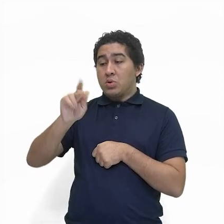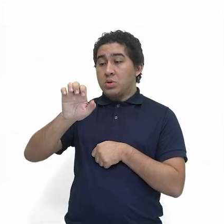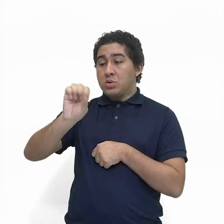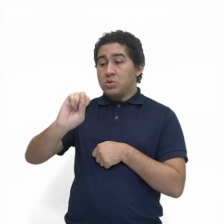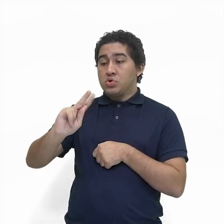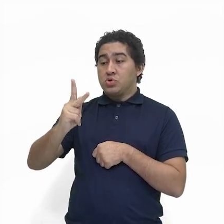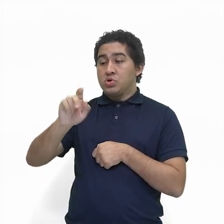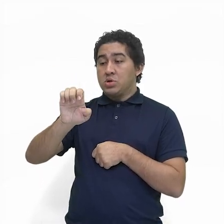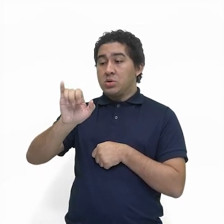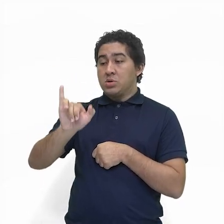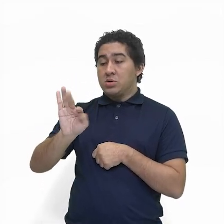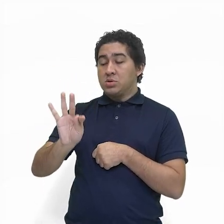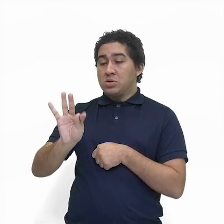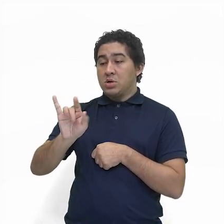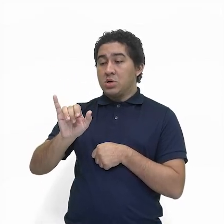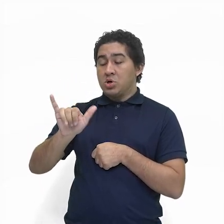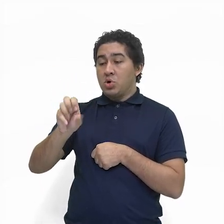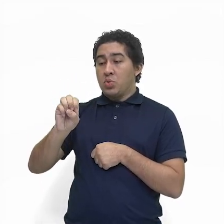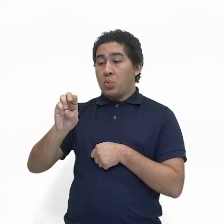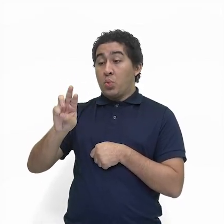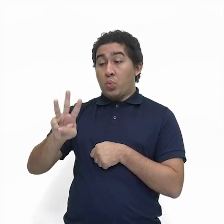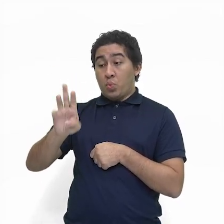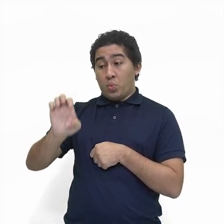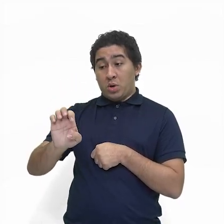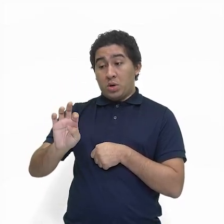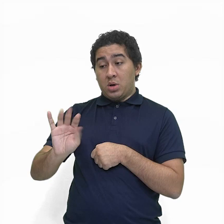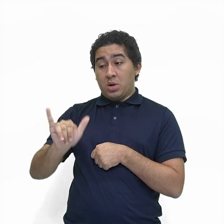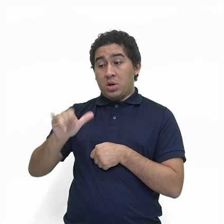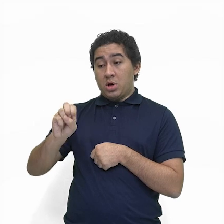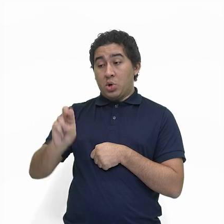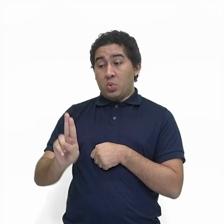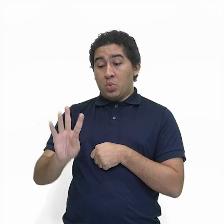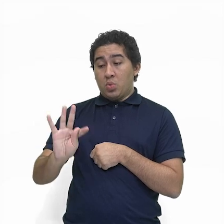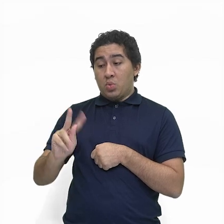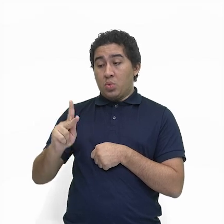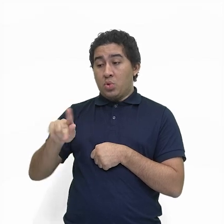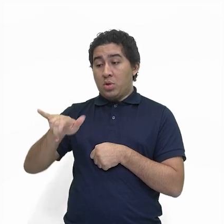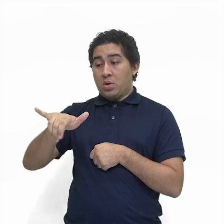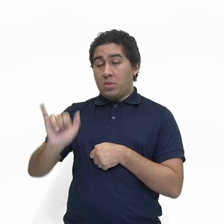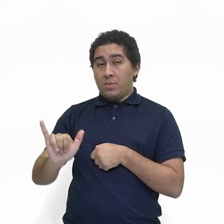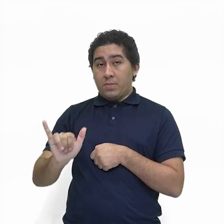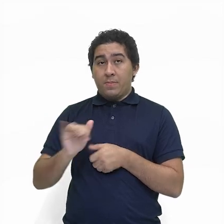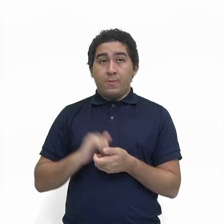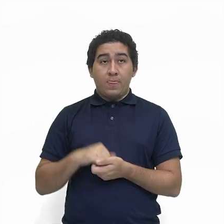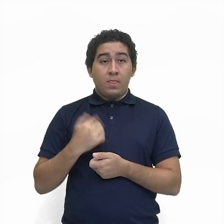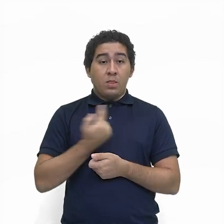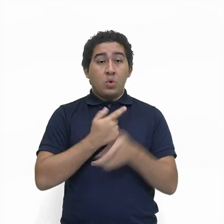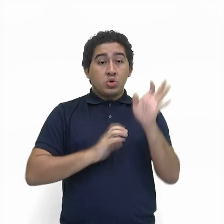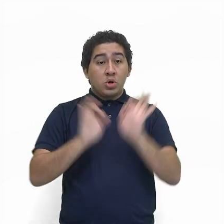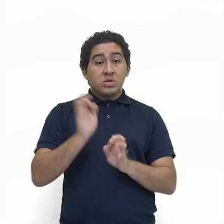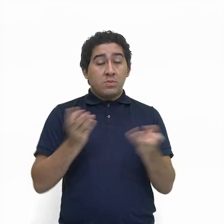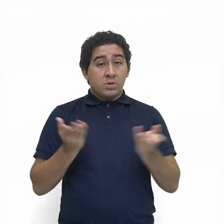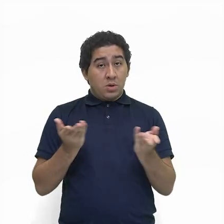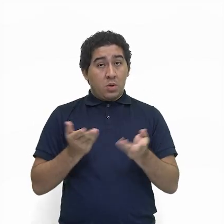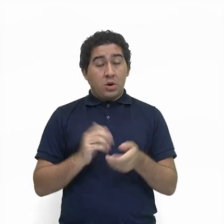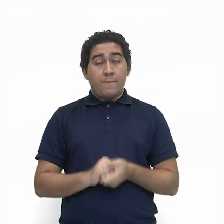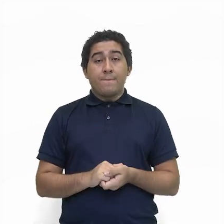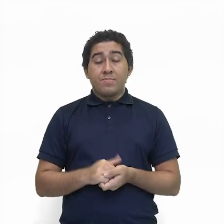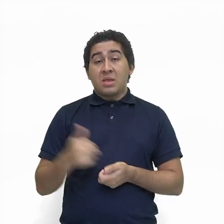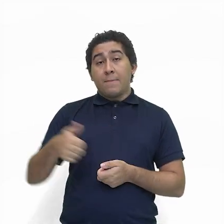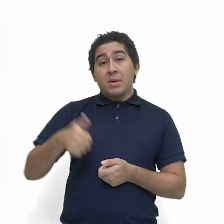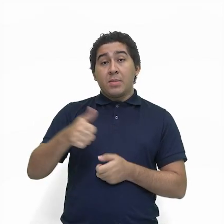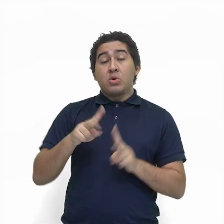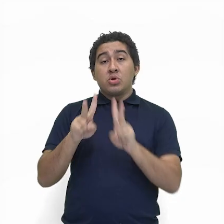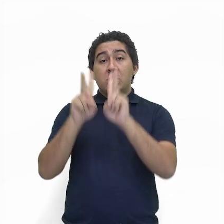he, she, it, we, you e they. Nós vamos dividir aqui. Nós vamos primeiramente